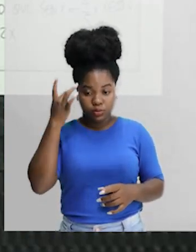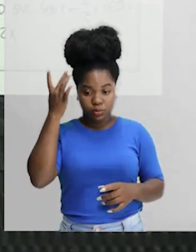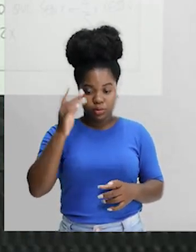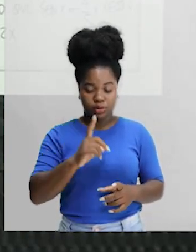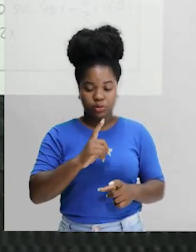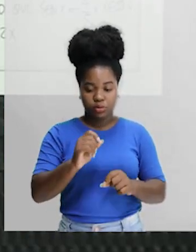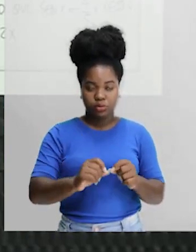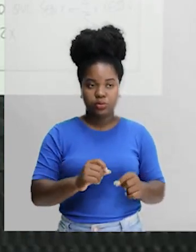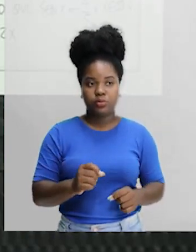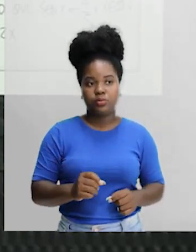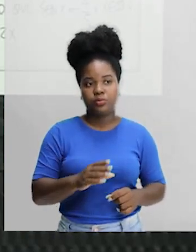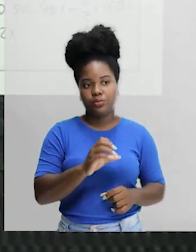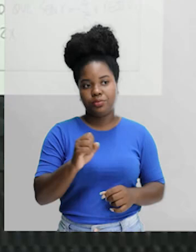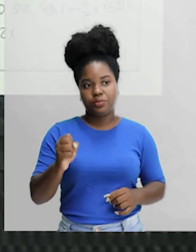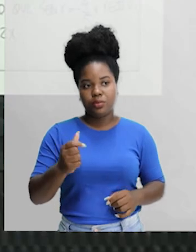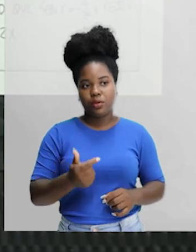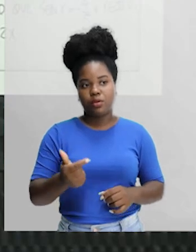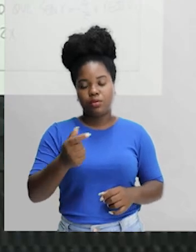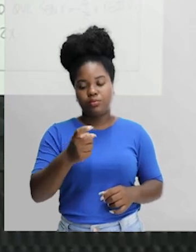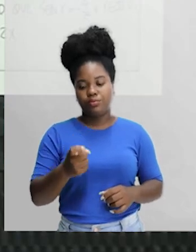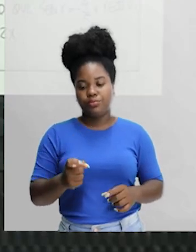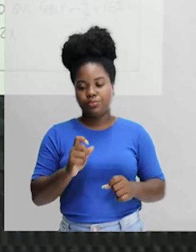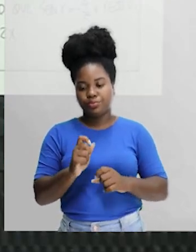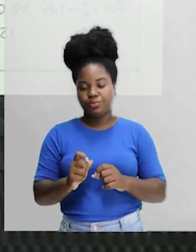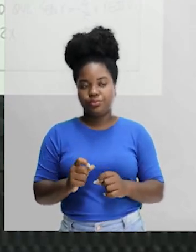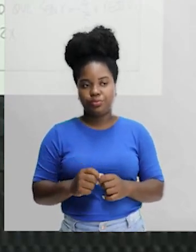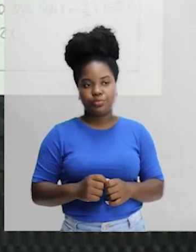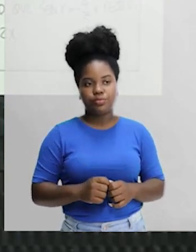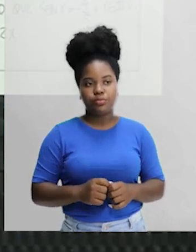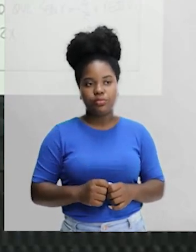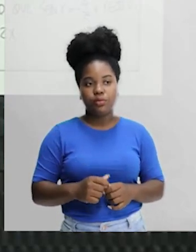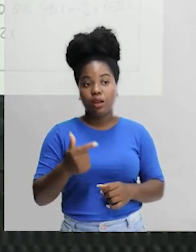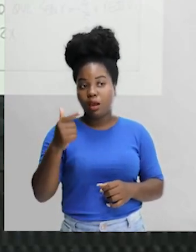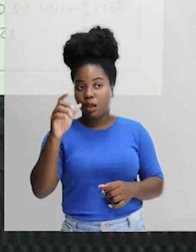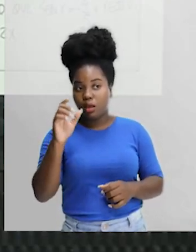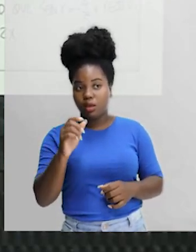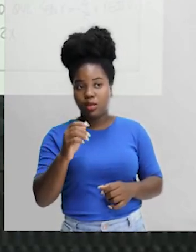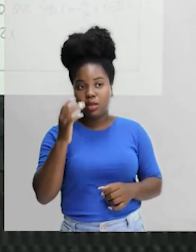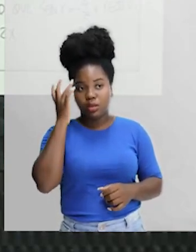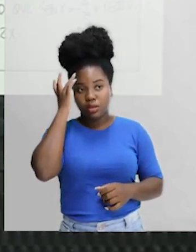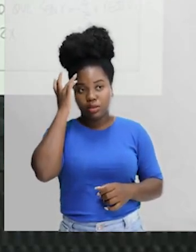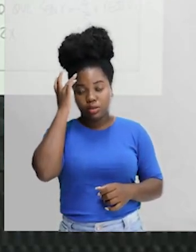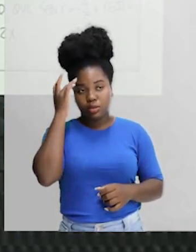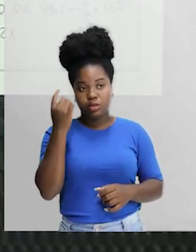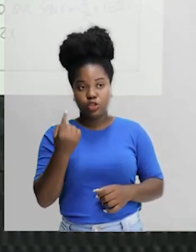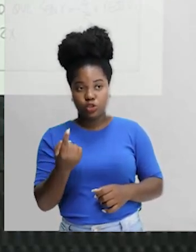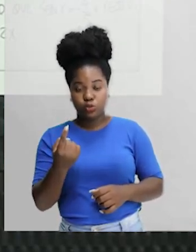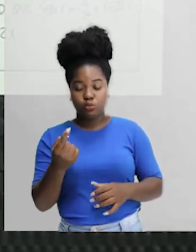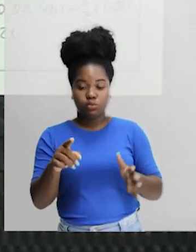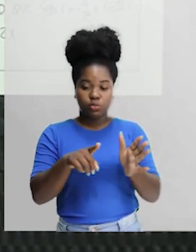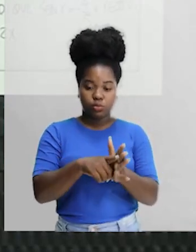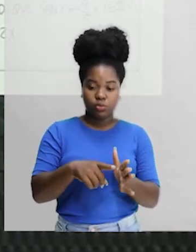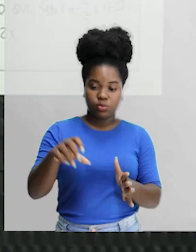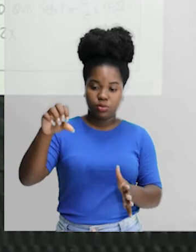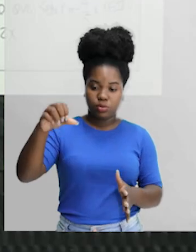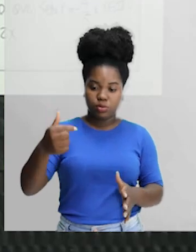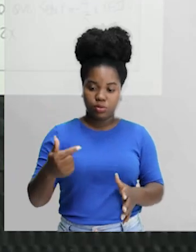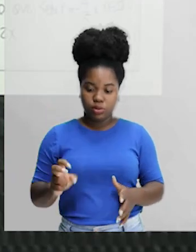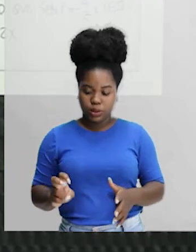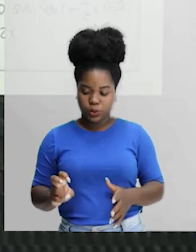de x vai ser igual... Esse 21... Como eu vou subtrair por uma fração